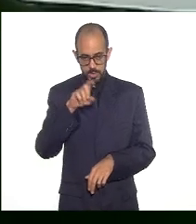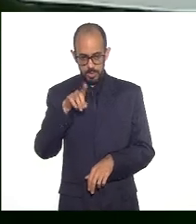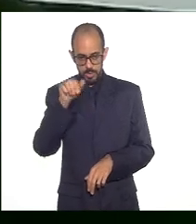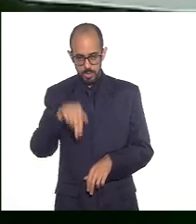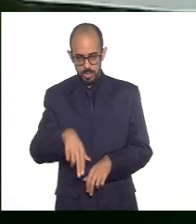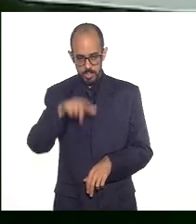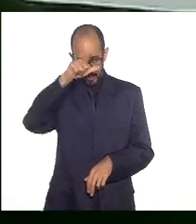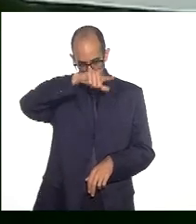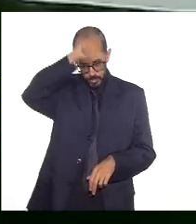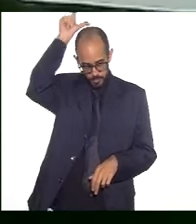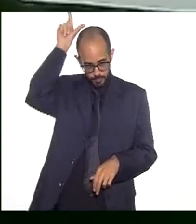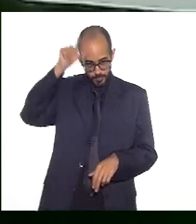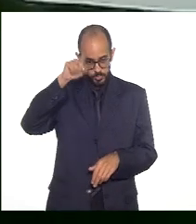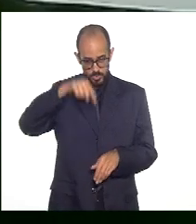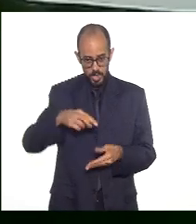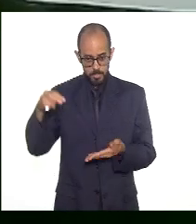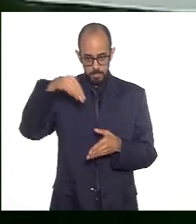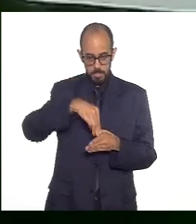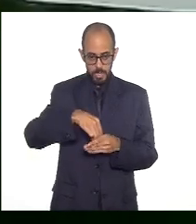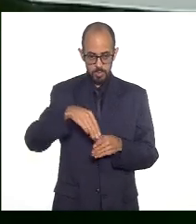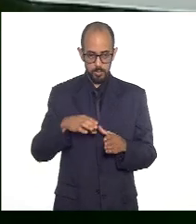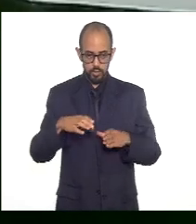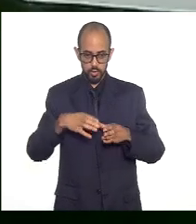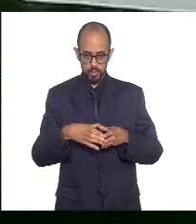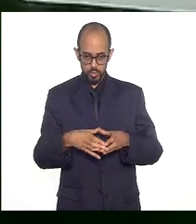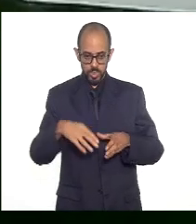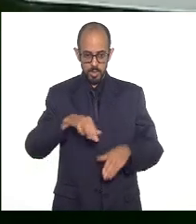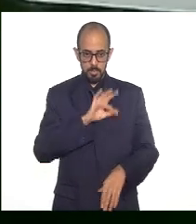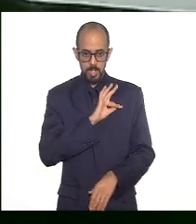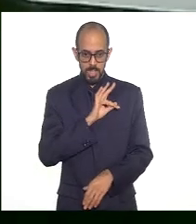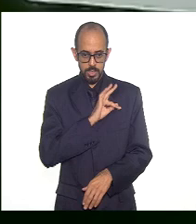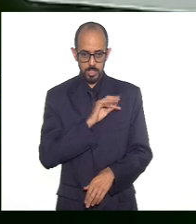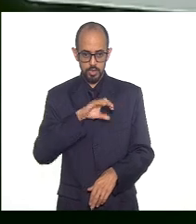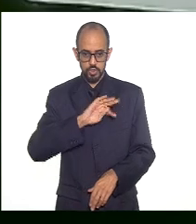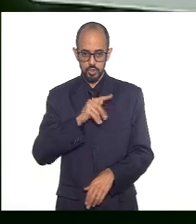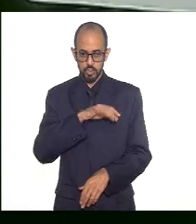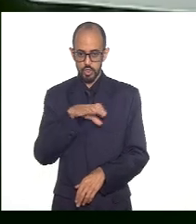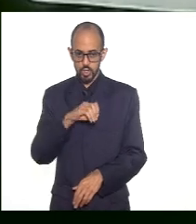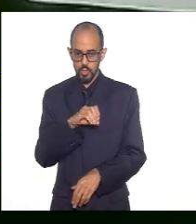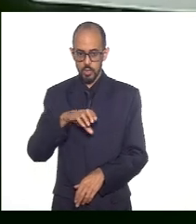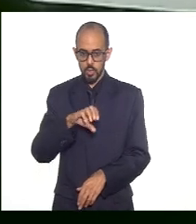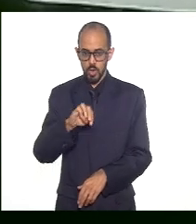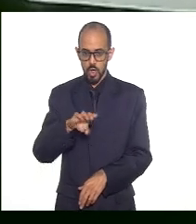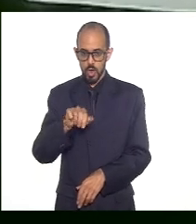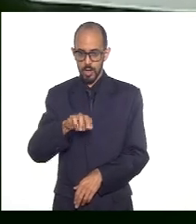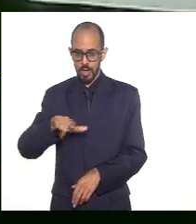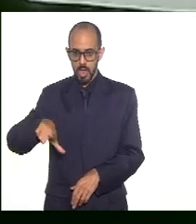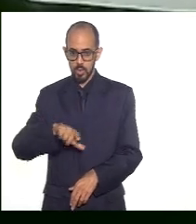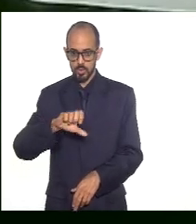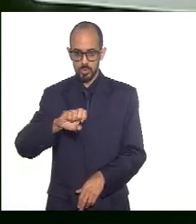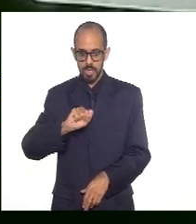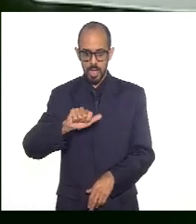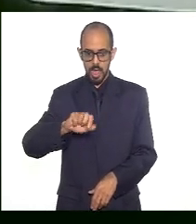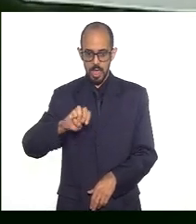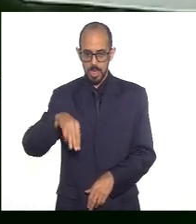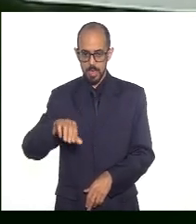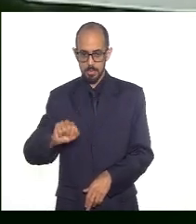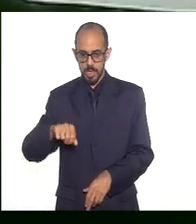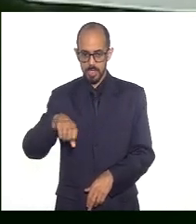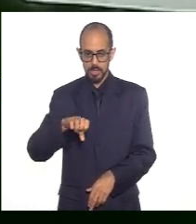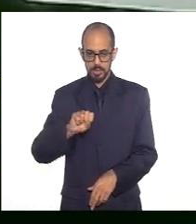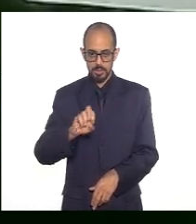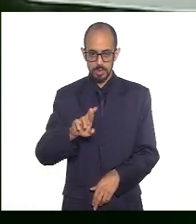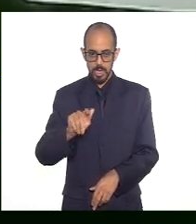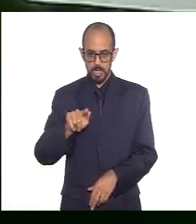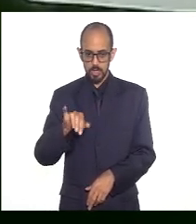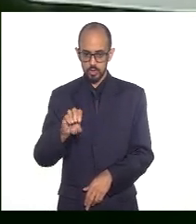membros efetivos, e os senhores deputados Charles Batista, Mata Rocha, Chico Machado, Coronel Salema, Luiz Martins, Rodrigo Amorim e Sérgio Fernandes, membros suplentes